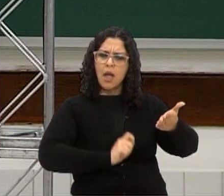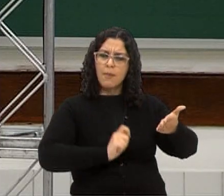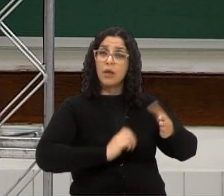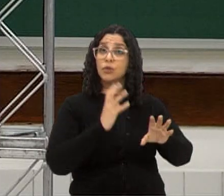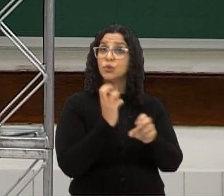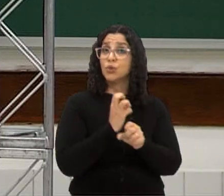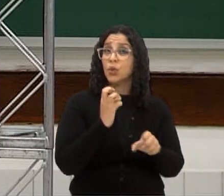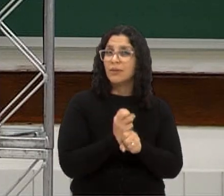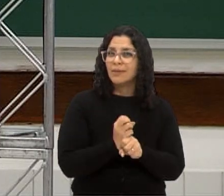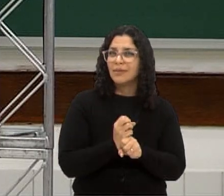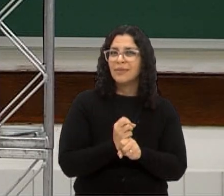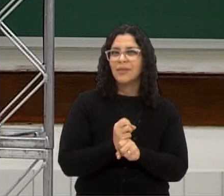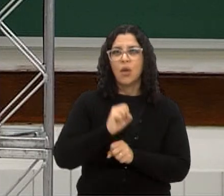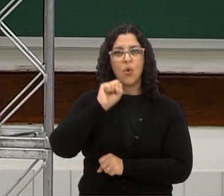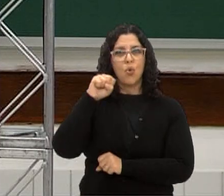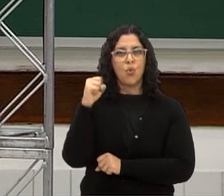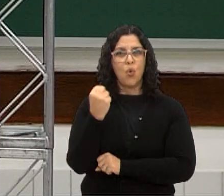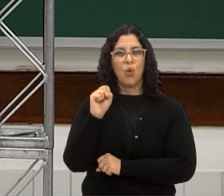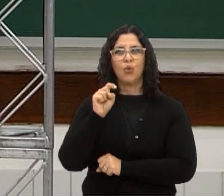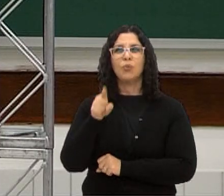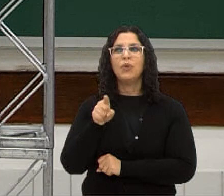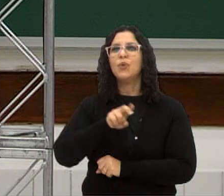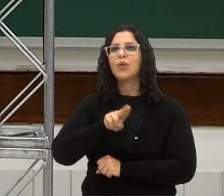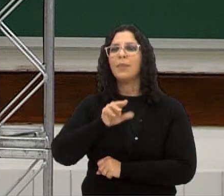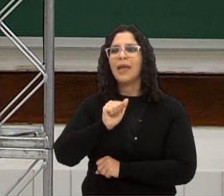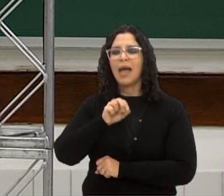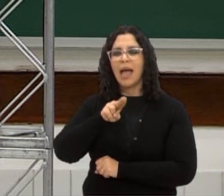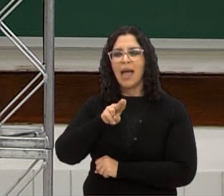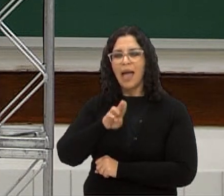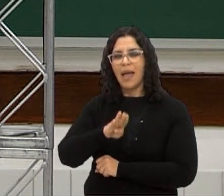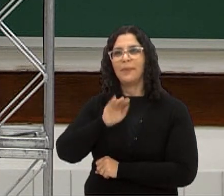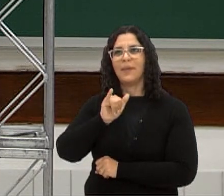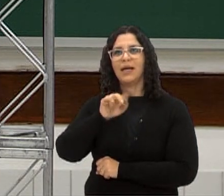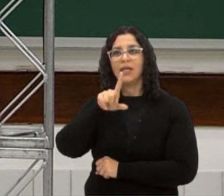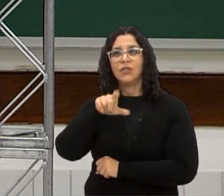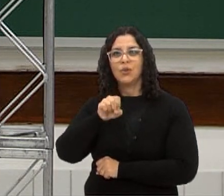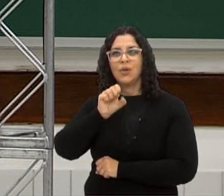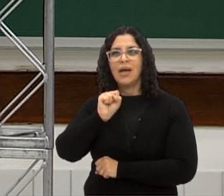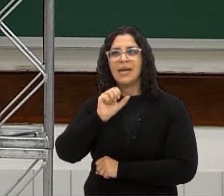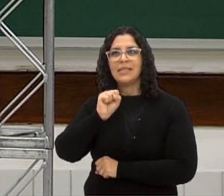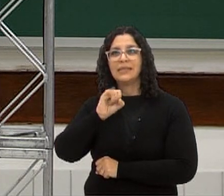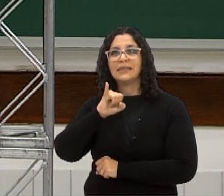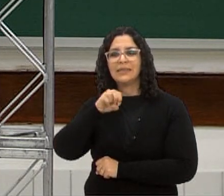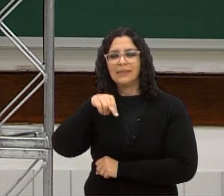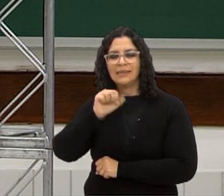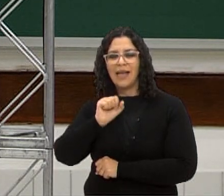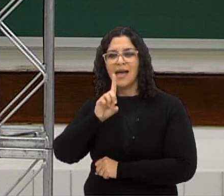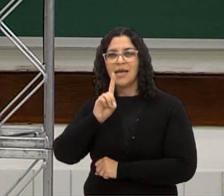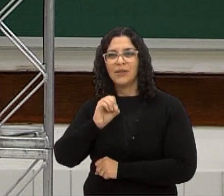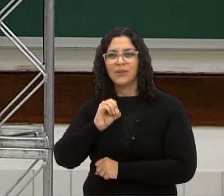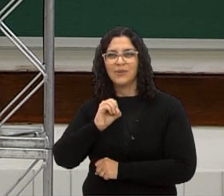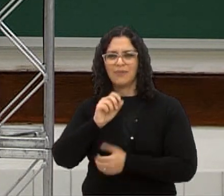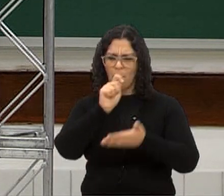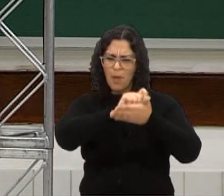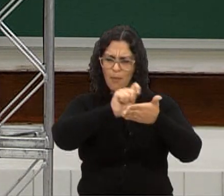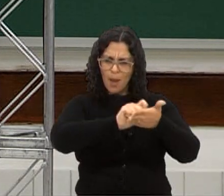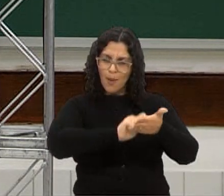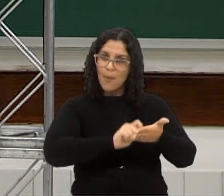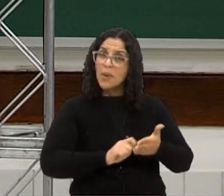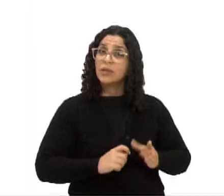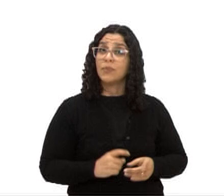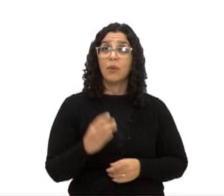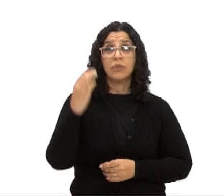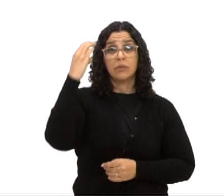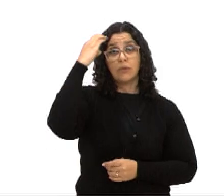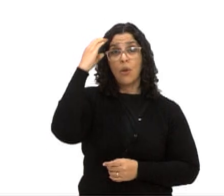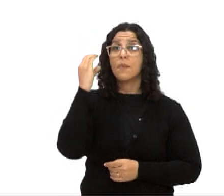vamos chamar assim de abaixo assinado, vamos usar esse termo aqui, foram fundamentais para o quê? Dom